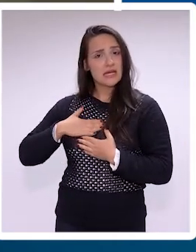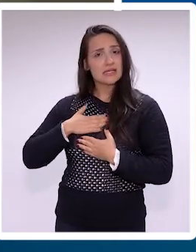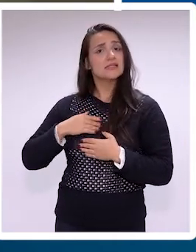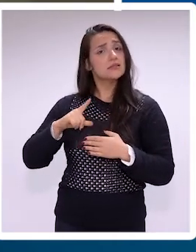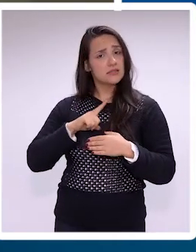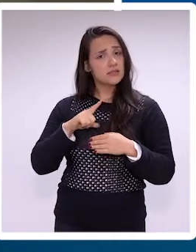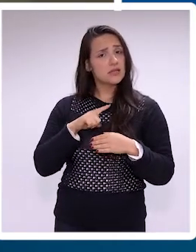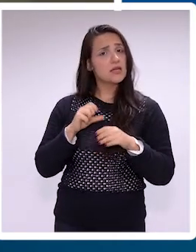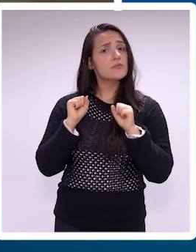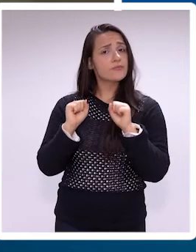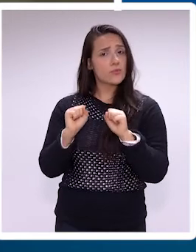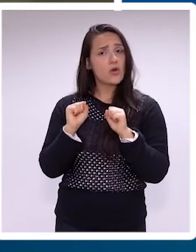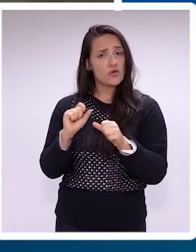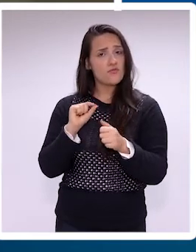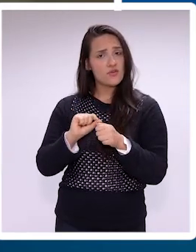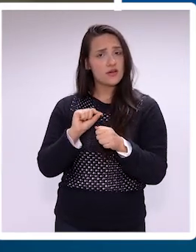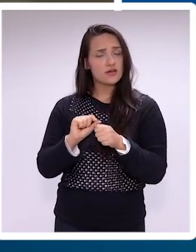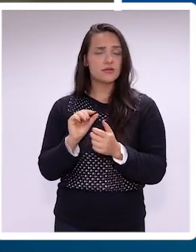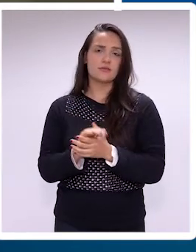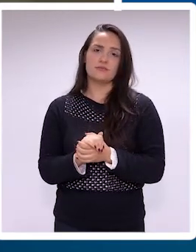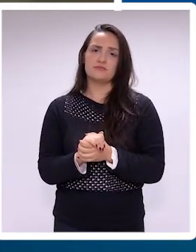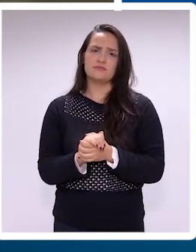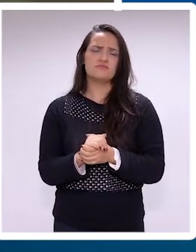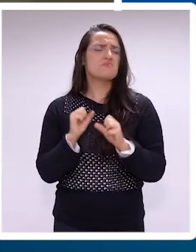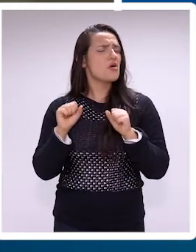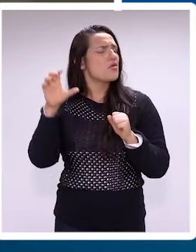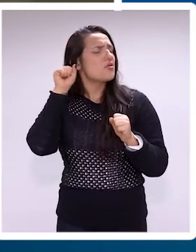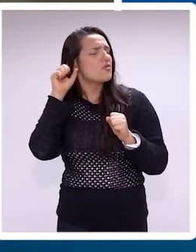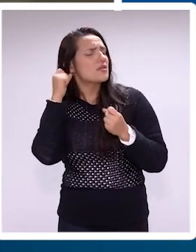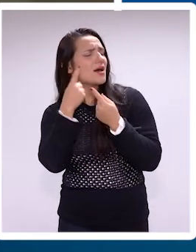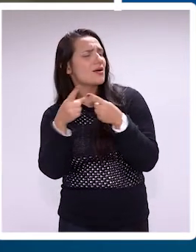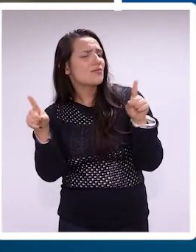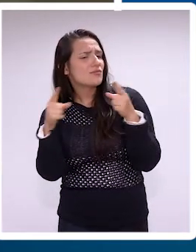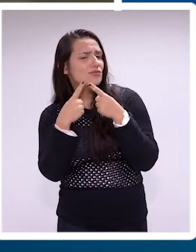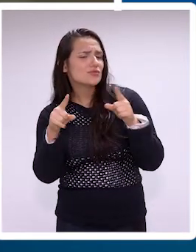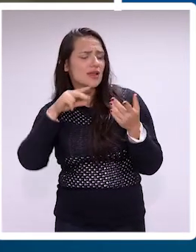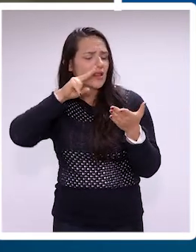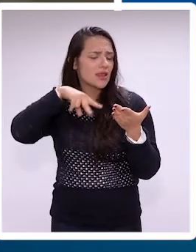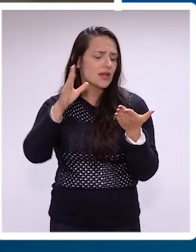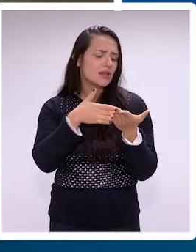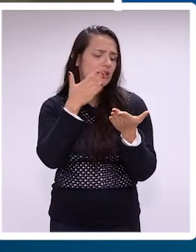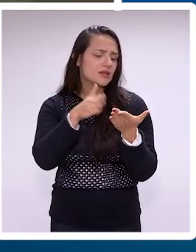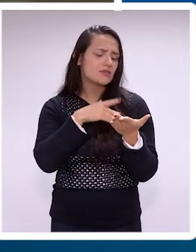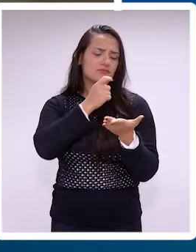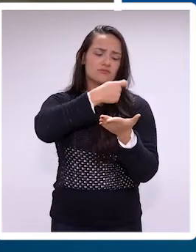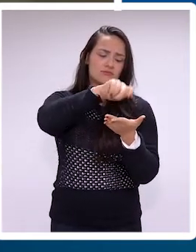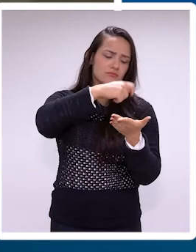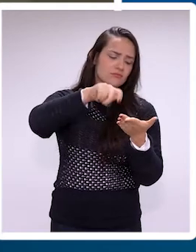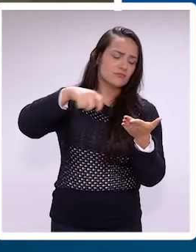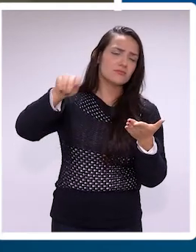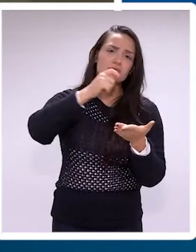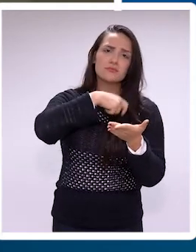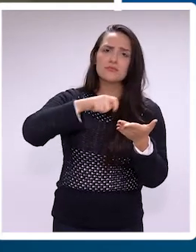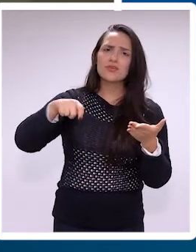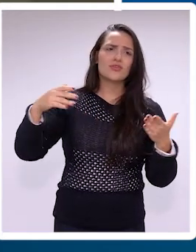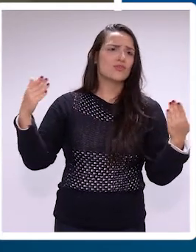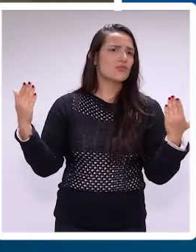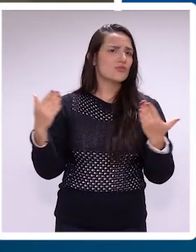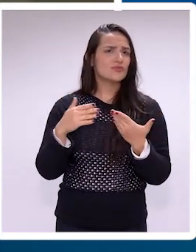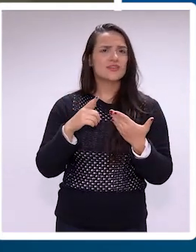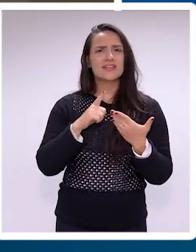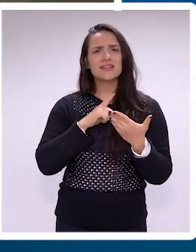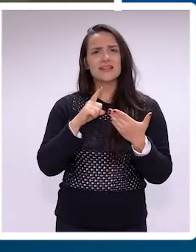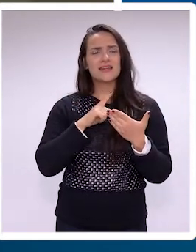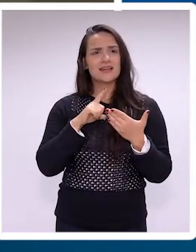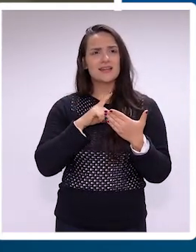livros, escreva. Hoje tem aí essas maquinetas infernais, que são os celulares.